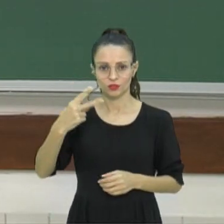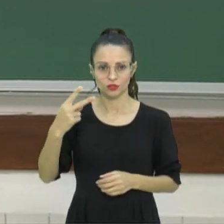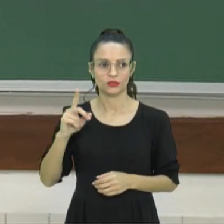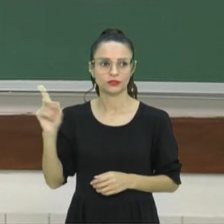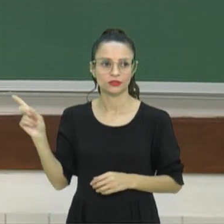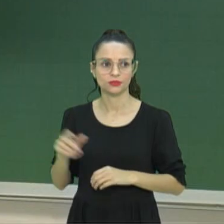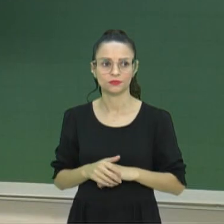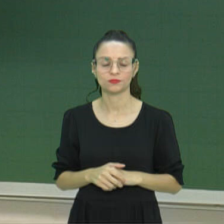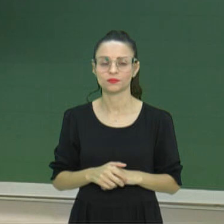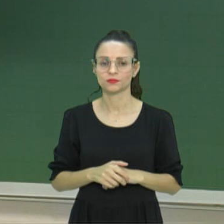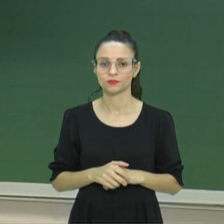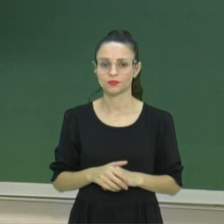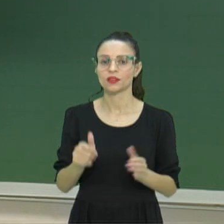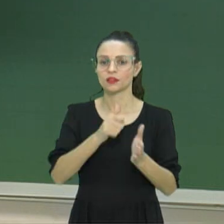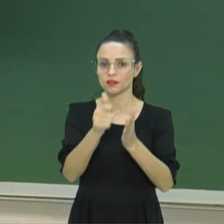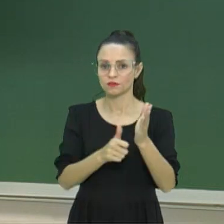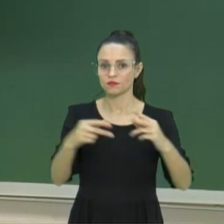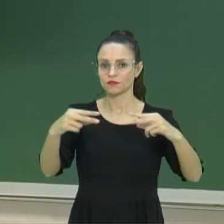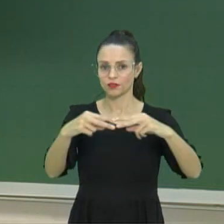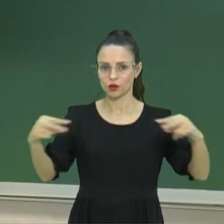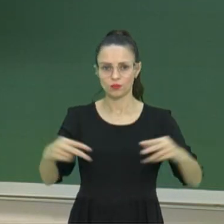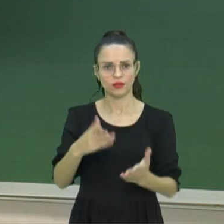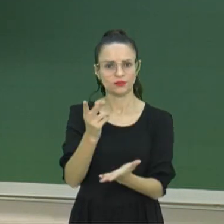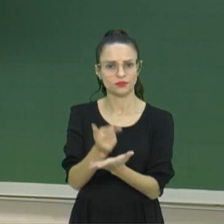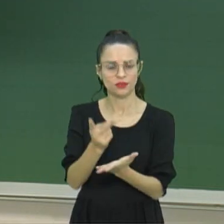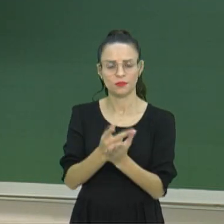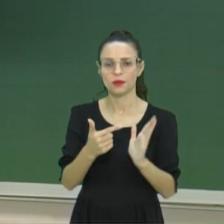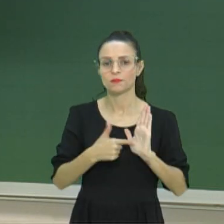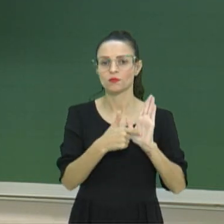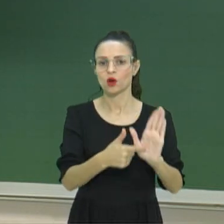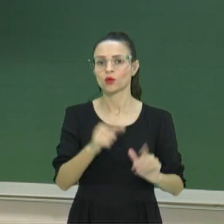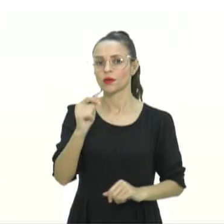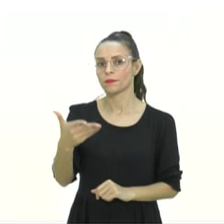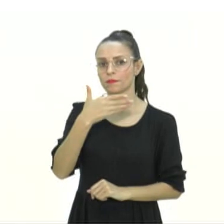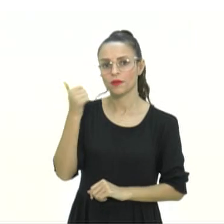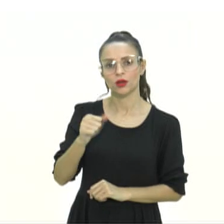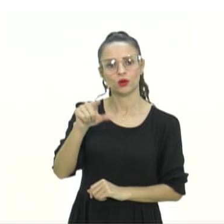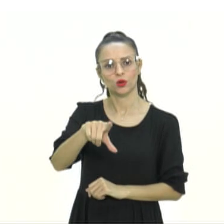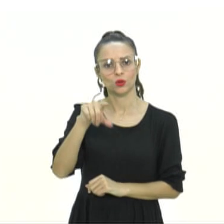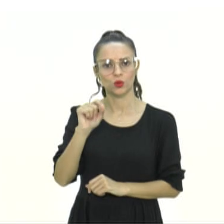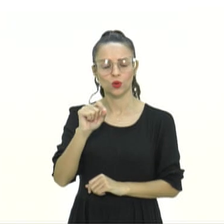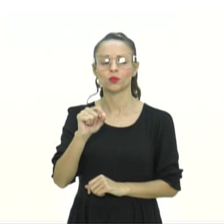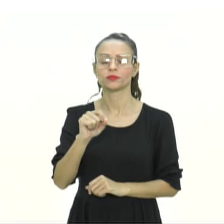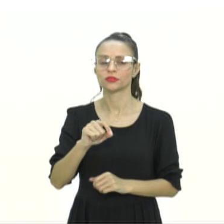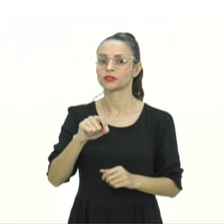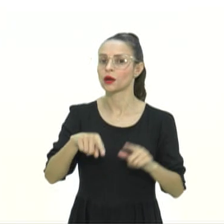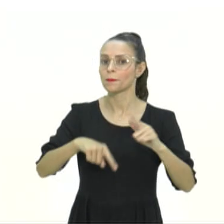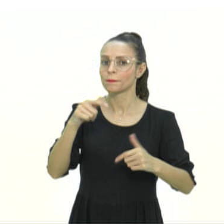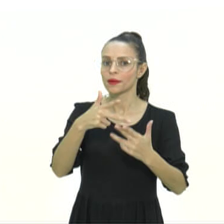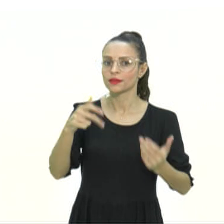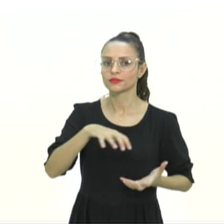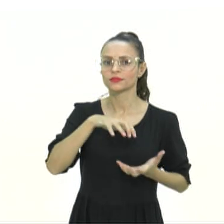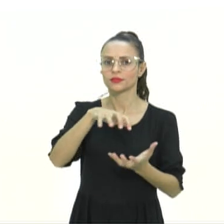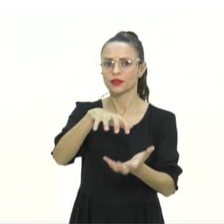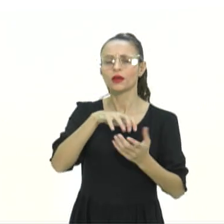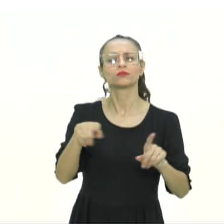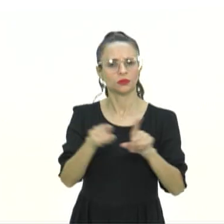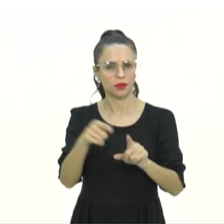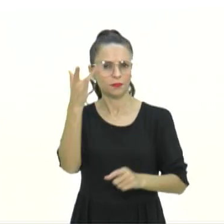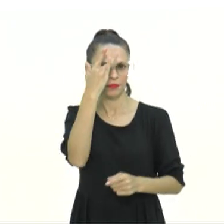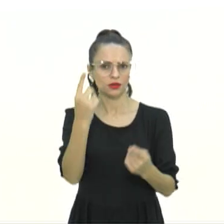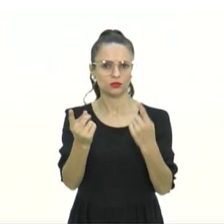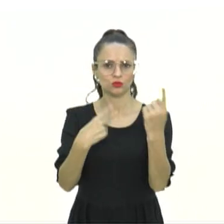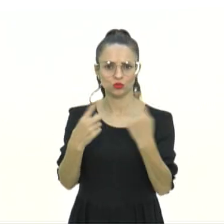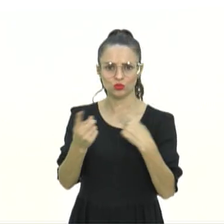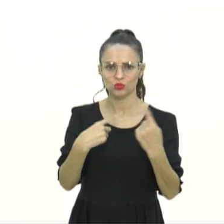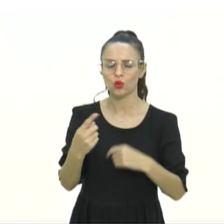As ferrovias são frequentemente indicadas como a melhor opção para o escoamento de cargas e até mesmo de pessoas em todo o